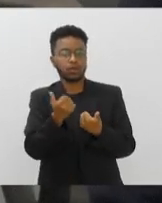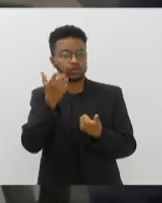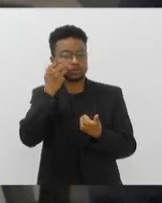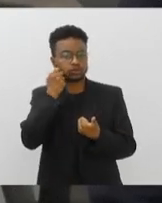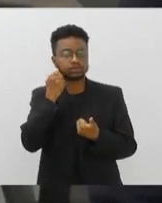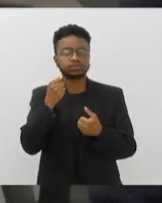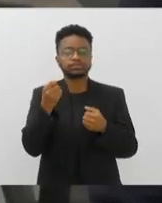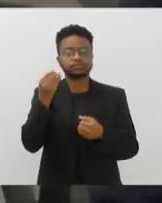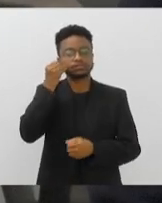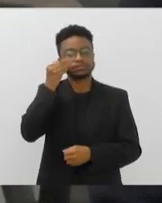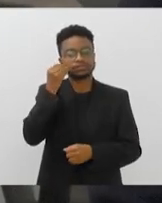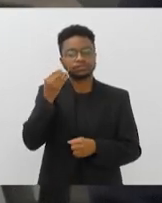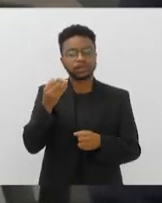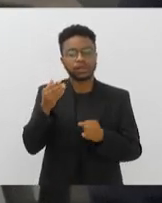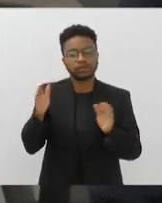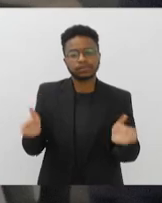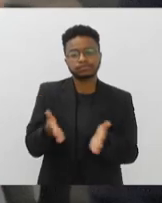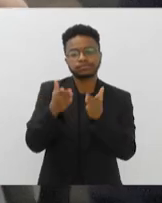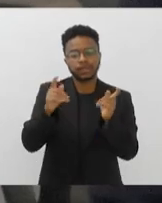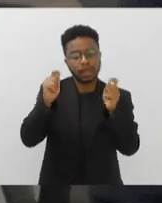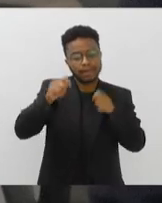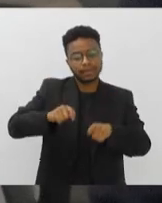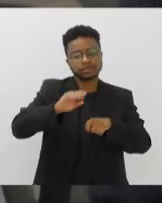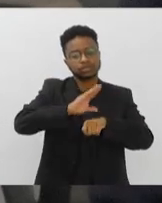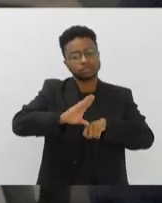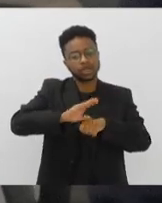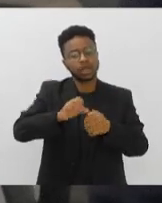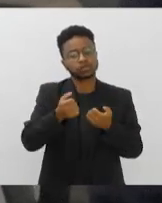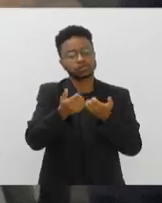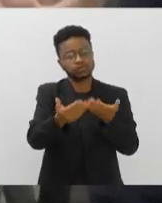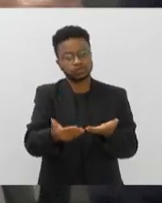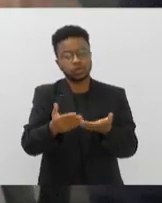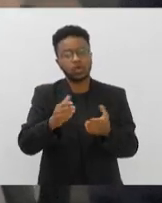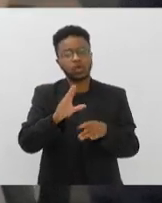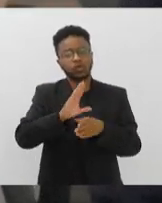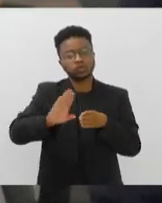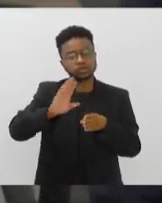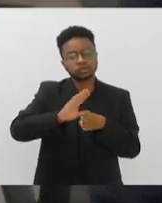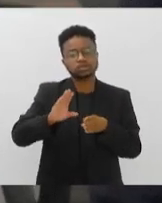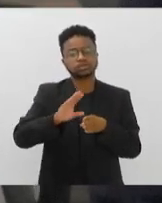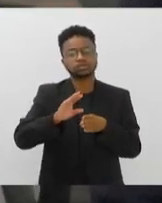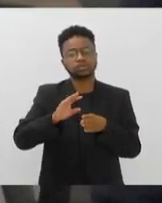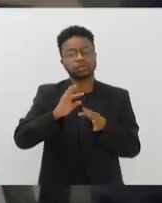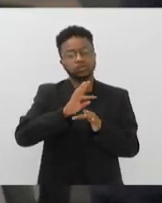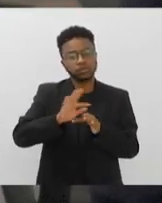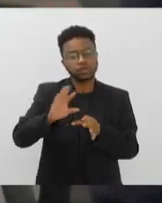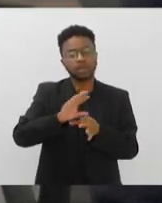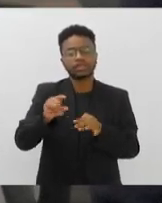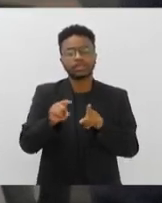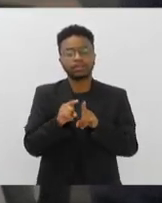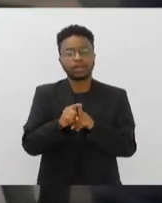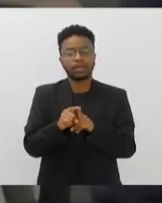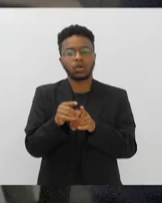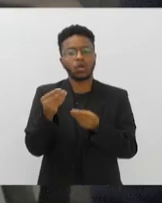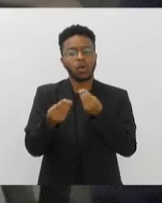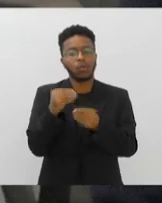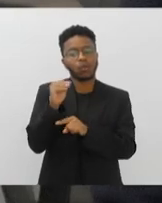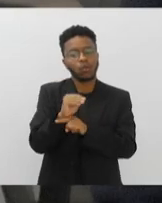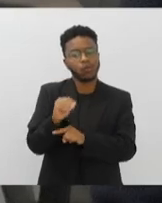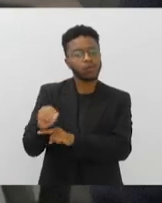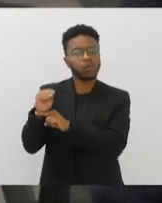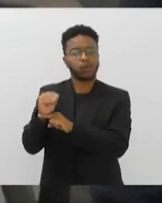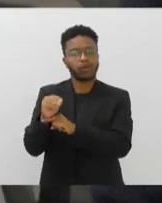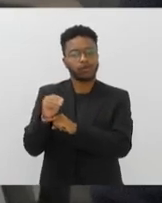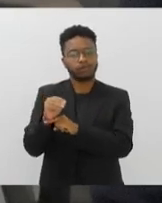capacitação dos órgãos capacitação de conselhos tutelares capacitação para Padre momento afetivo capacitação para Famílias acolhedoras as